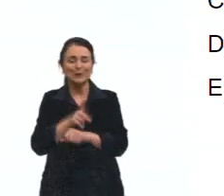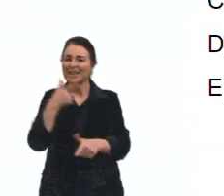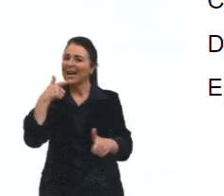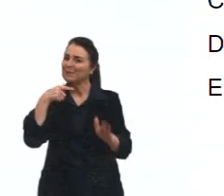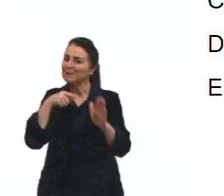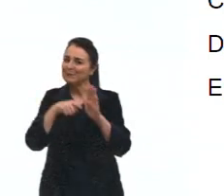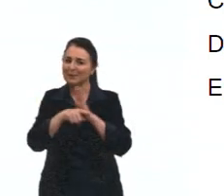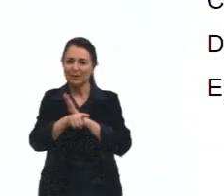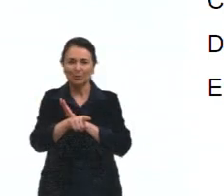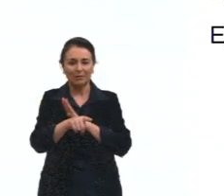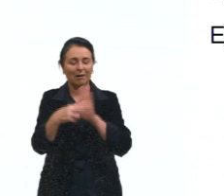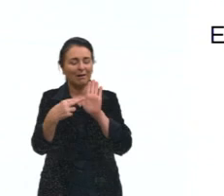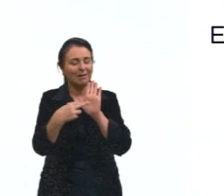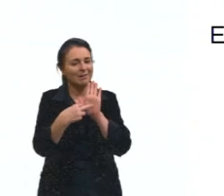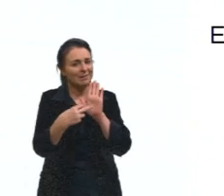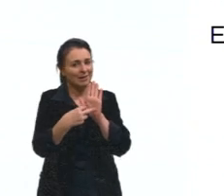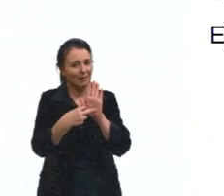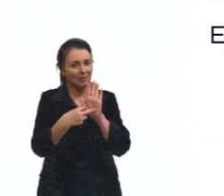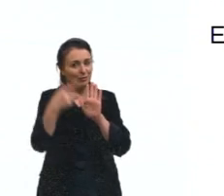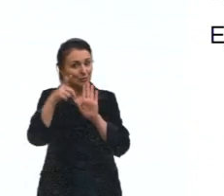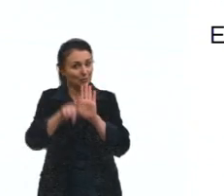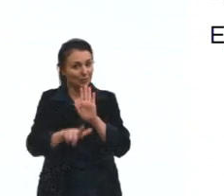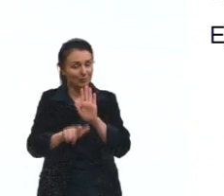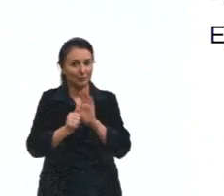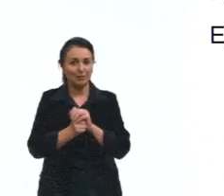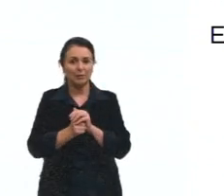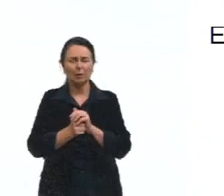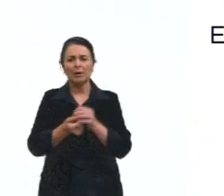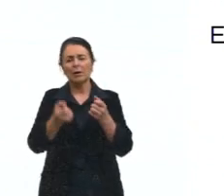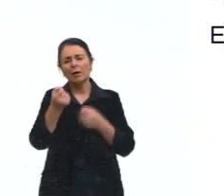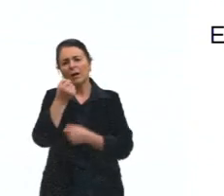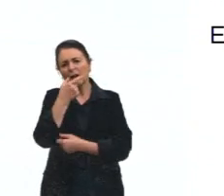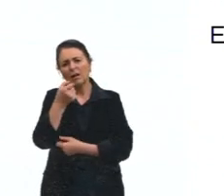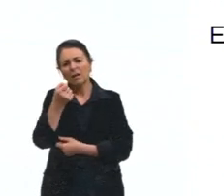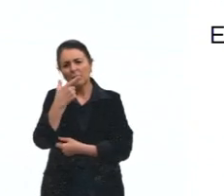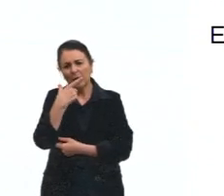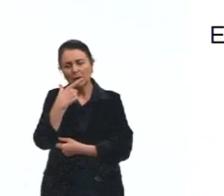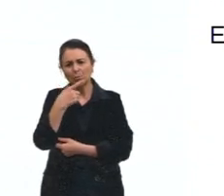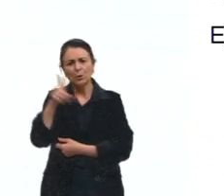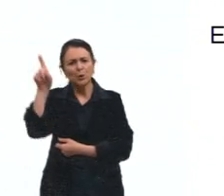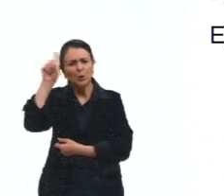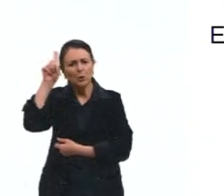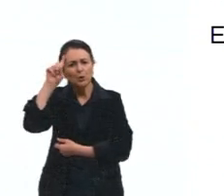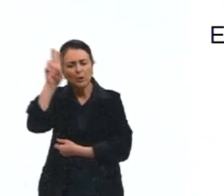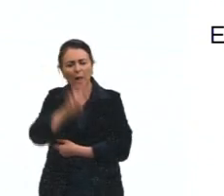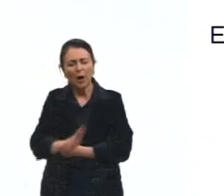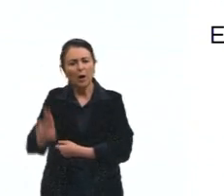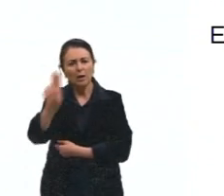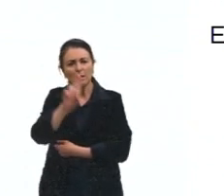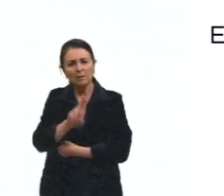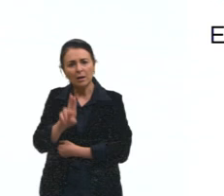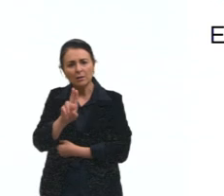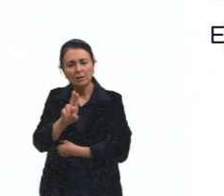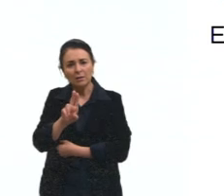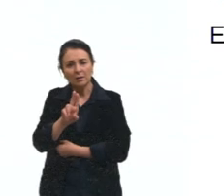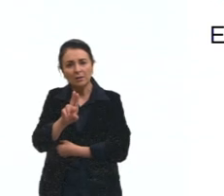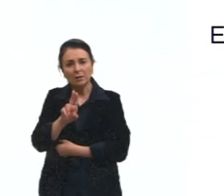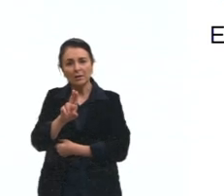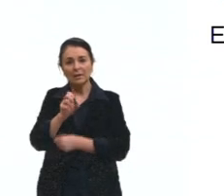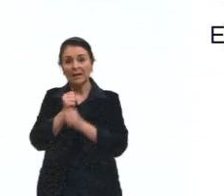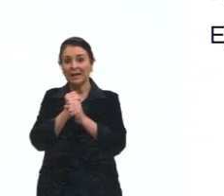a gente se ligue e os medicamentos são rotineiramente utilizados Enem